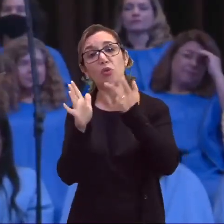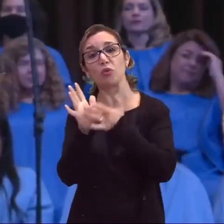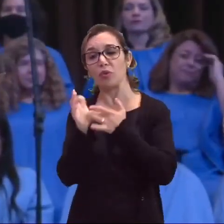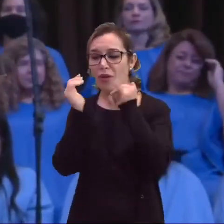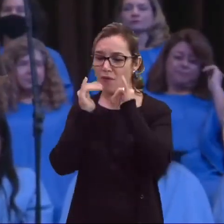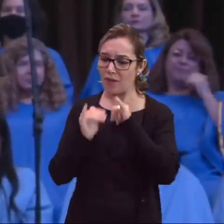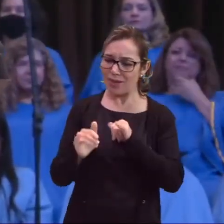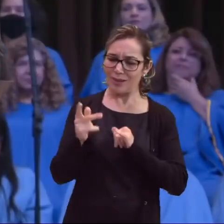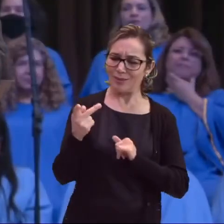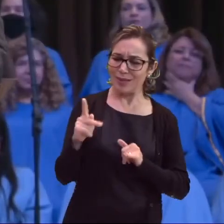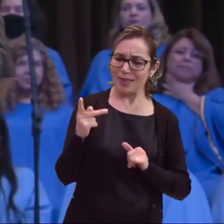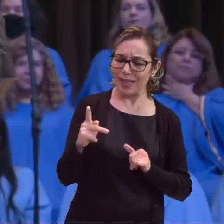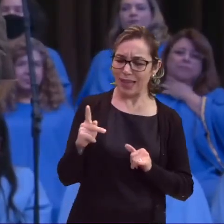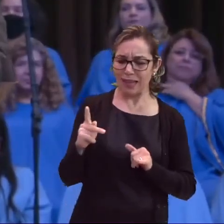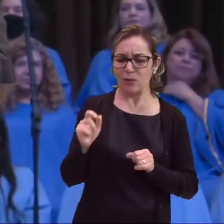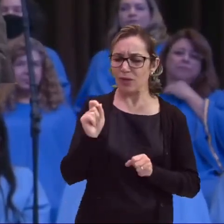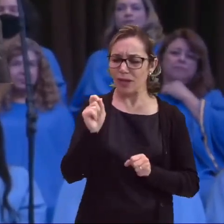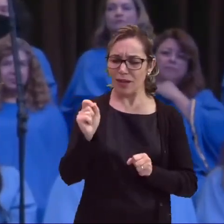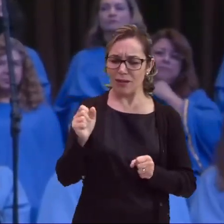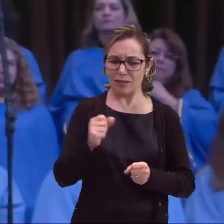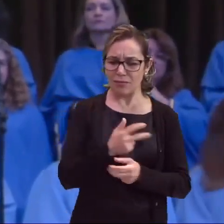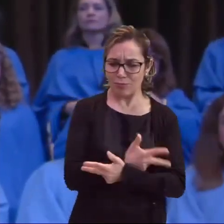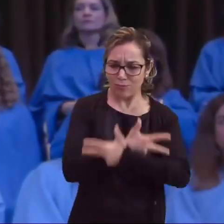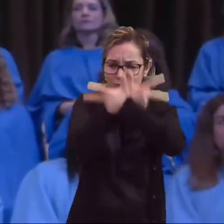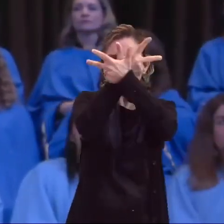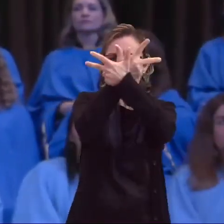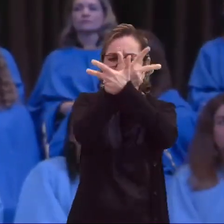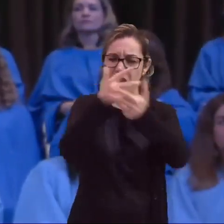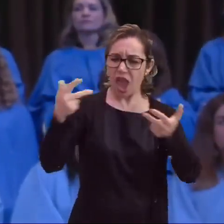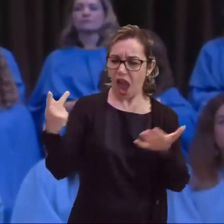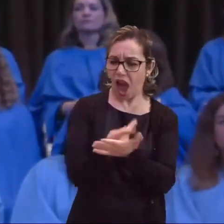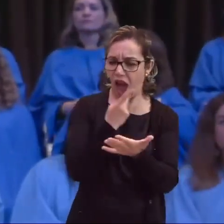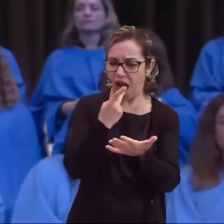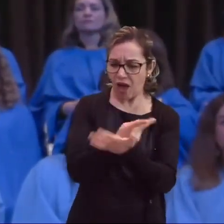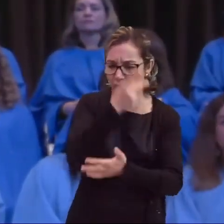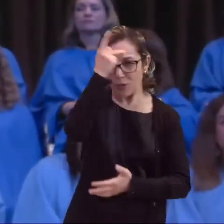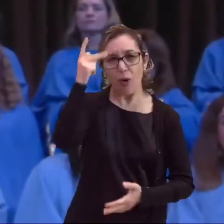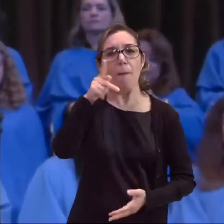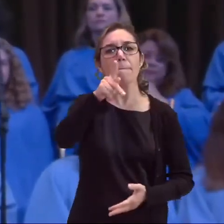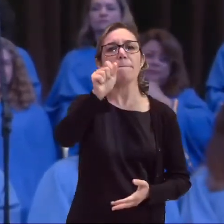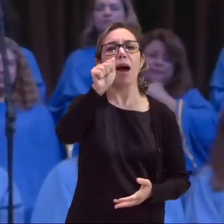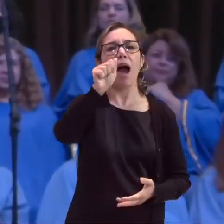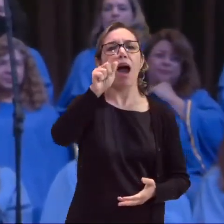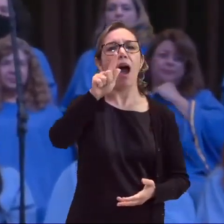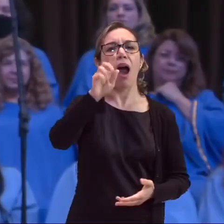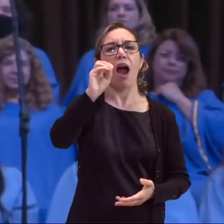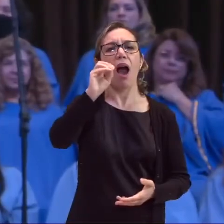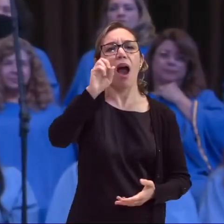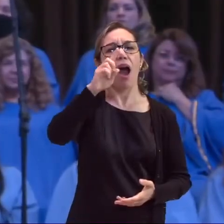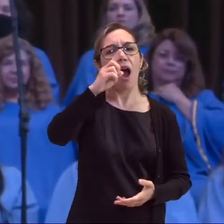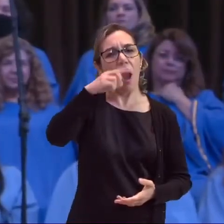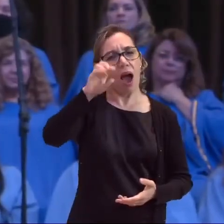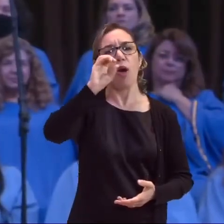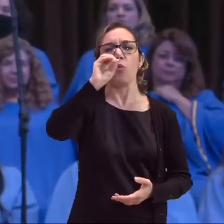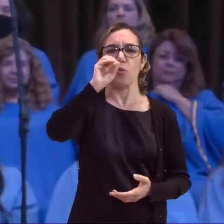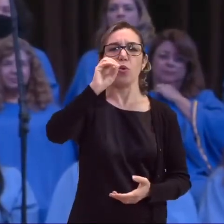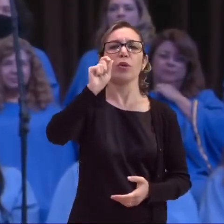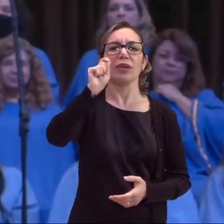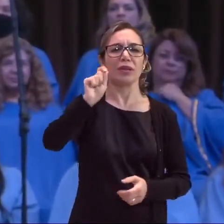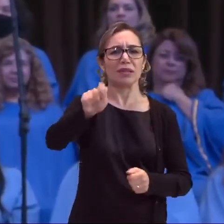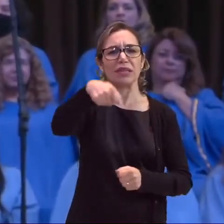pagam faz o jeito que ele hora tá então você vai olhar para a pessoa vai dizer não Ore como um